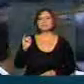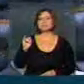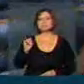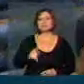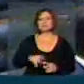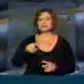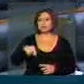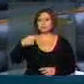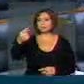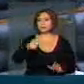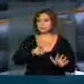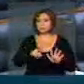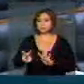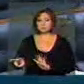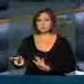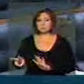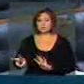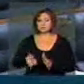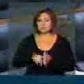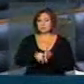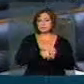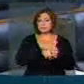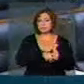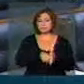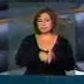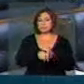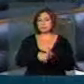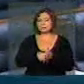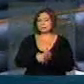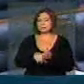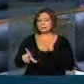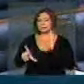casa na próxima semana examinar novamente a lei dos caminhoneiros.